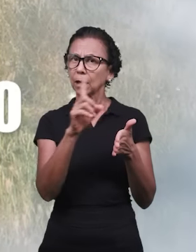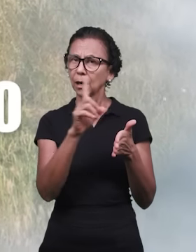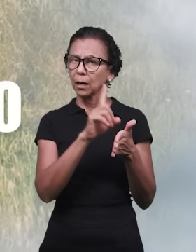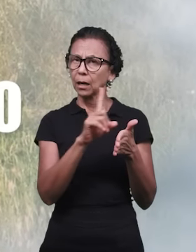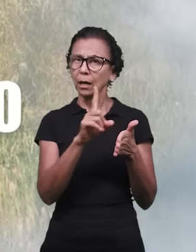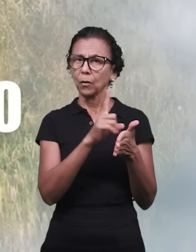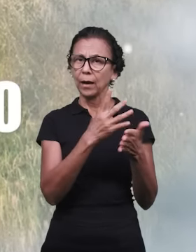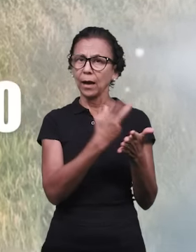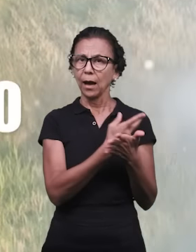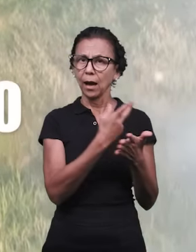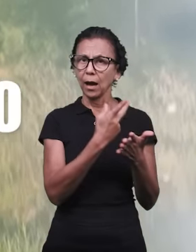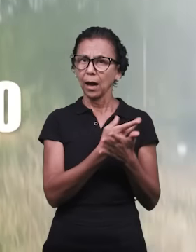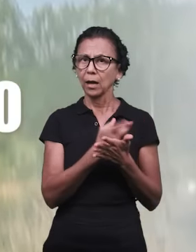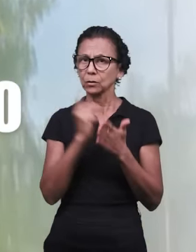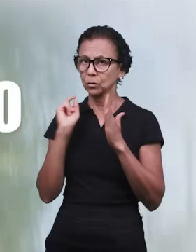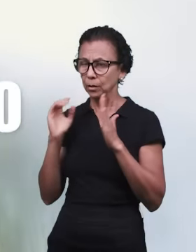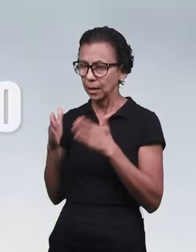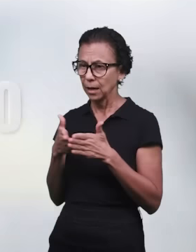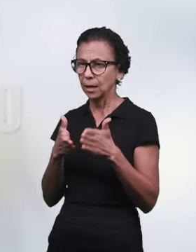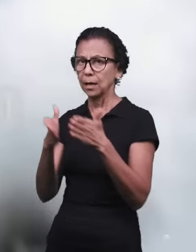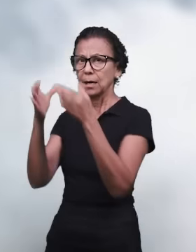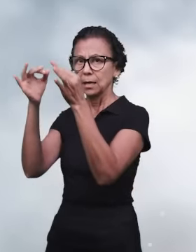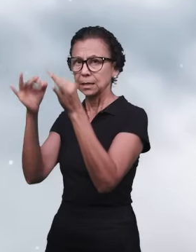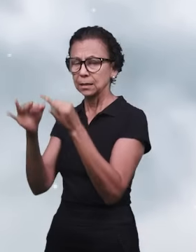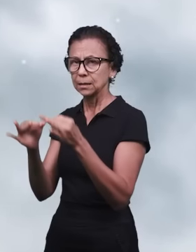que a porta do céu sou